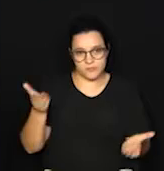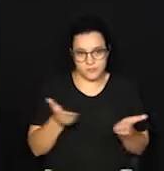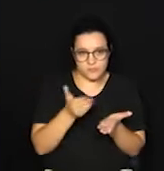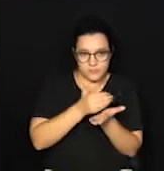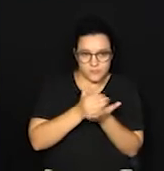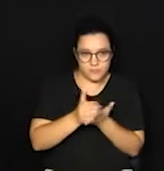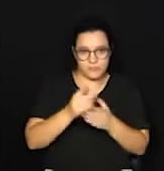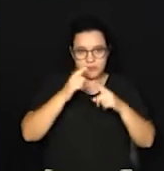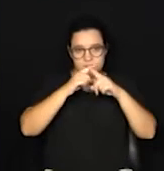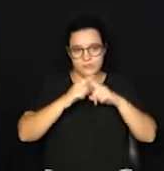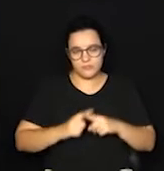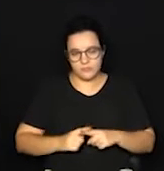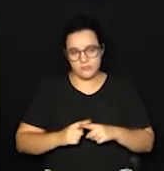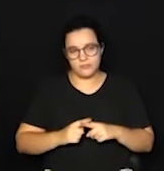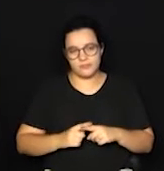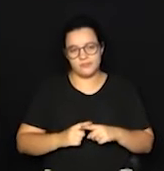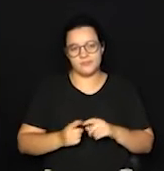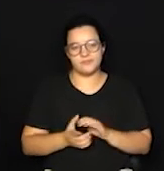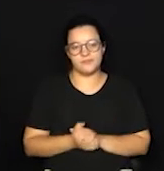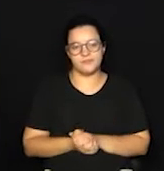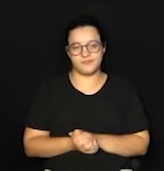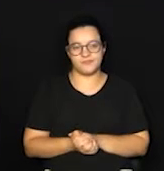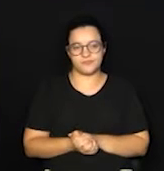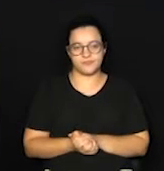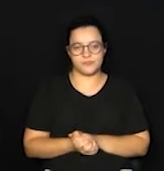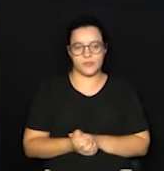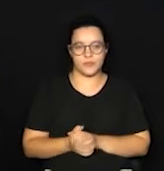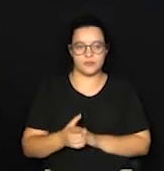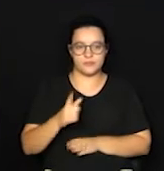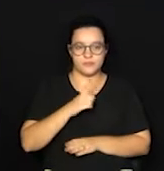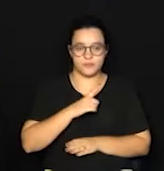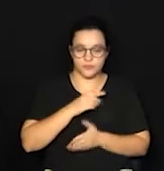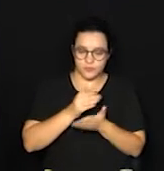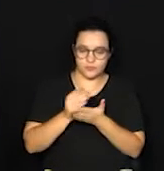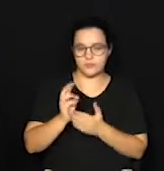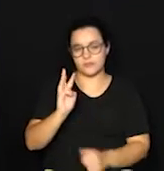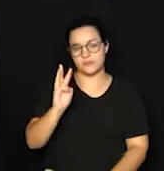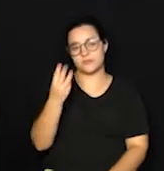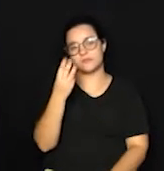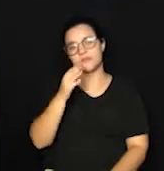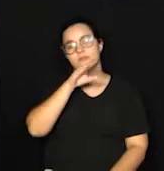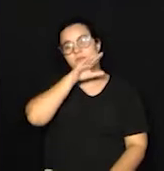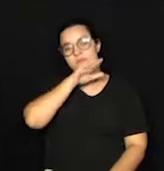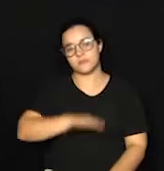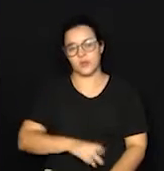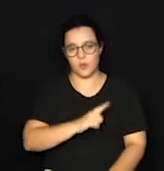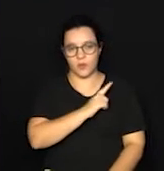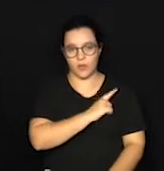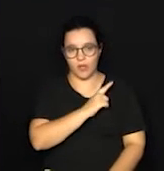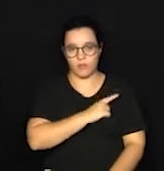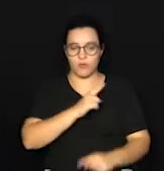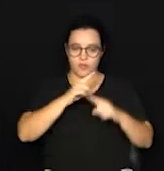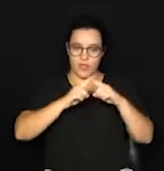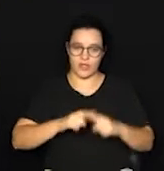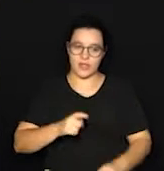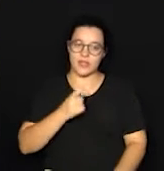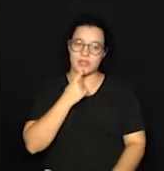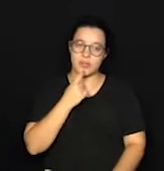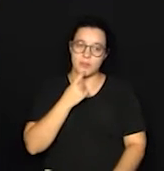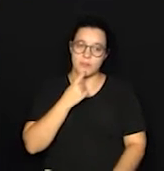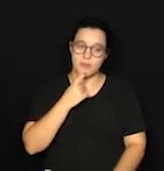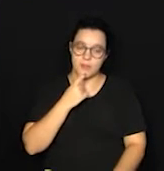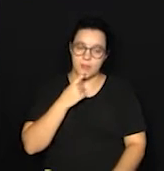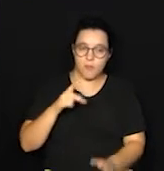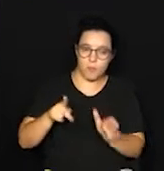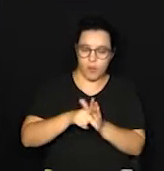Copa Paulista. Todas as partidas acontecem às 3 horas da tarde. O Guarani joga aqui em Campinas, no estádio Brinco de